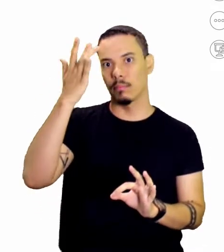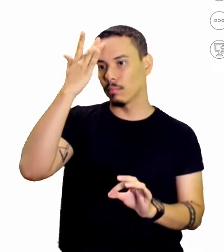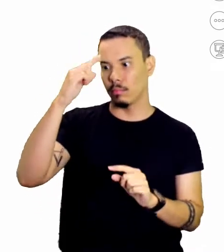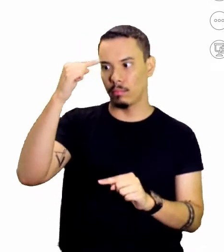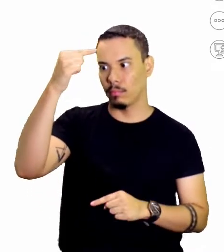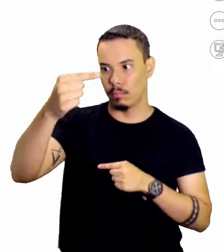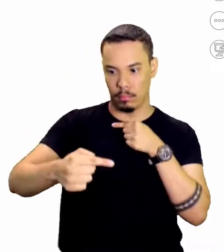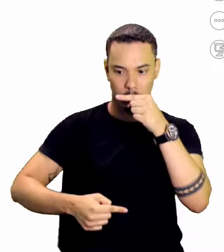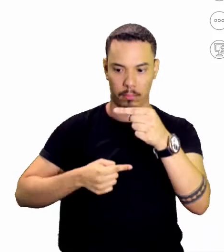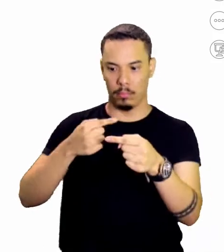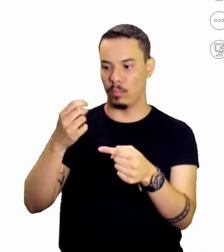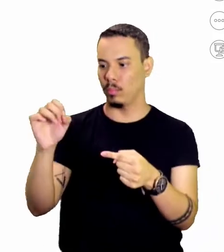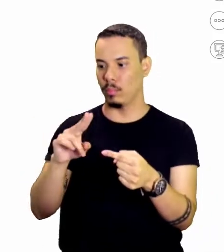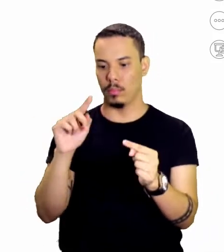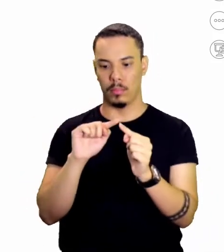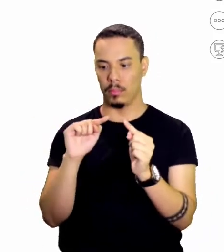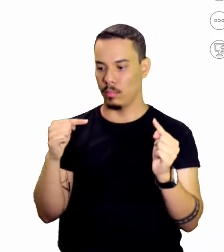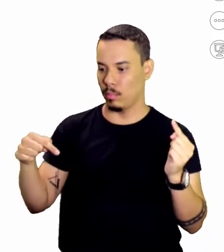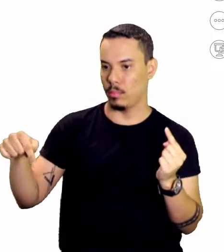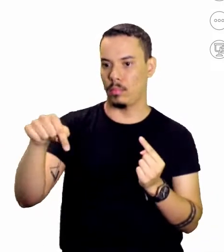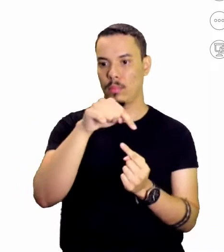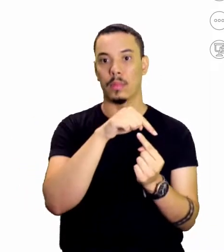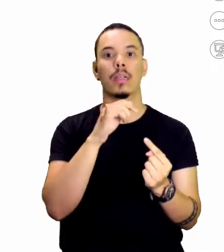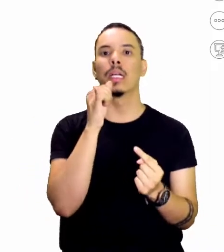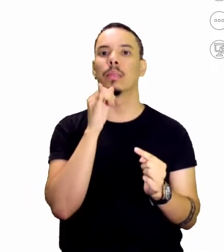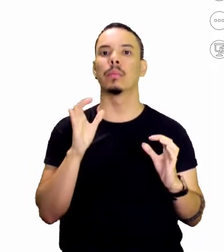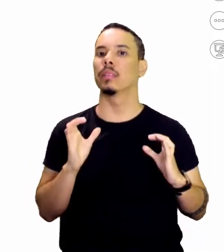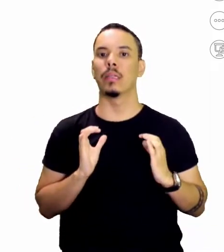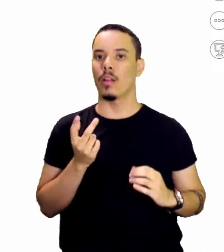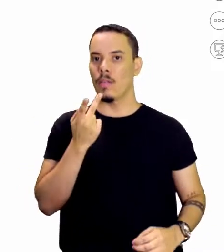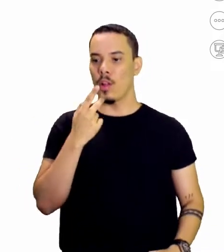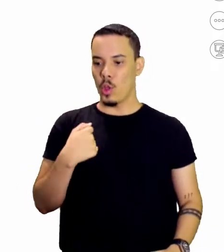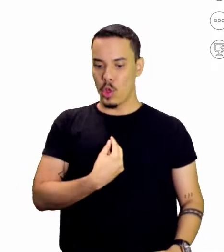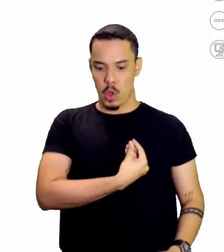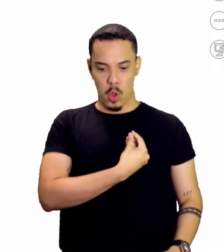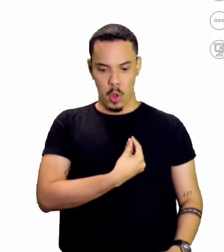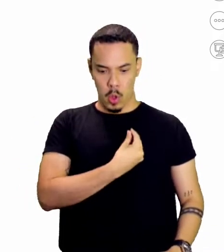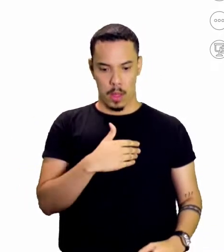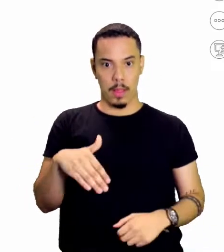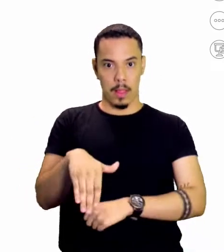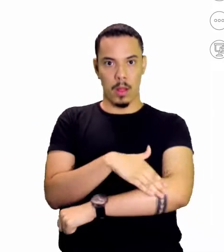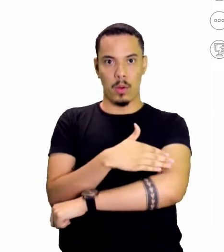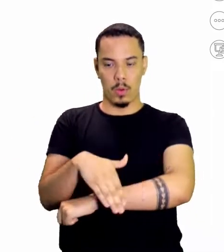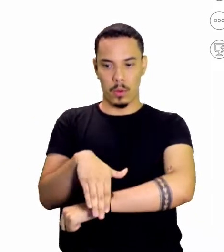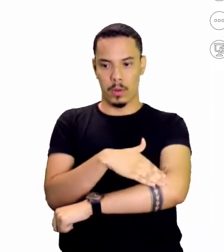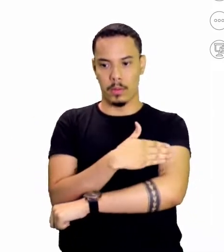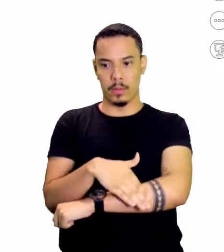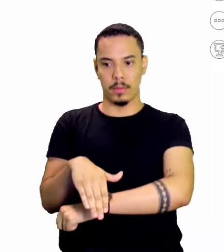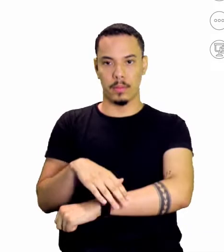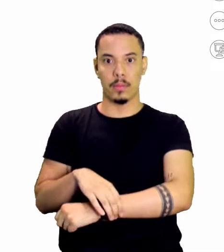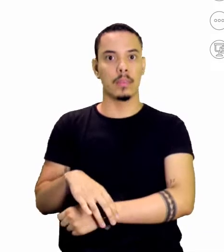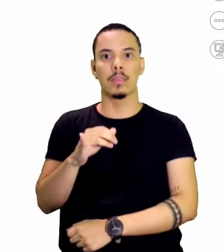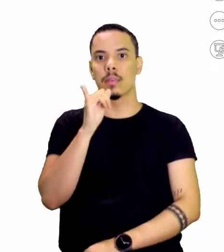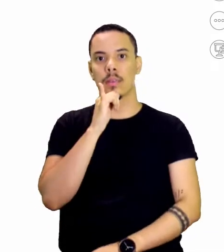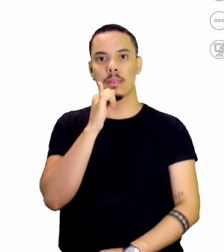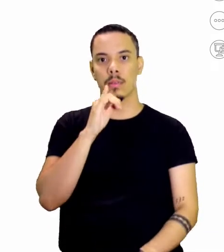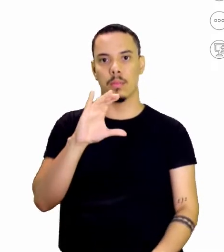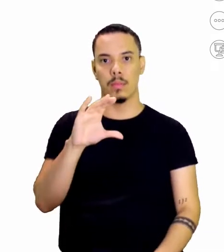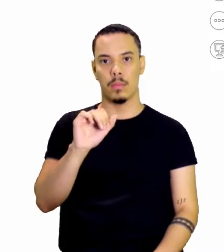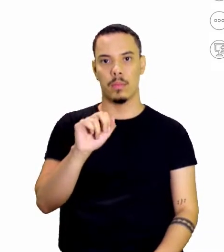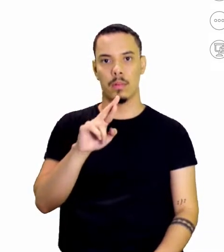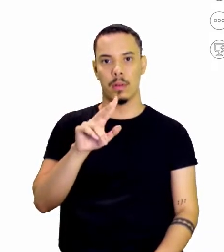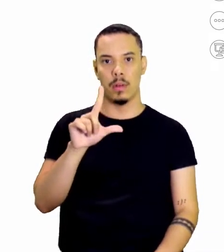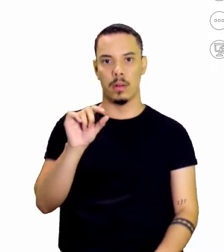agora você fala nossa cidade uma rua eu tô na rua tal se você falar que enquanto o velho nós temos uma rua por exemplo Carlos Gomes